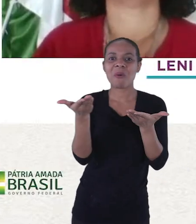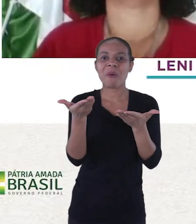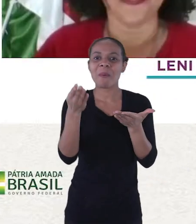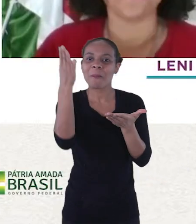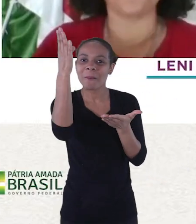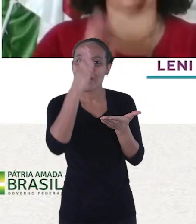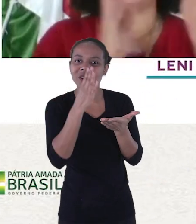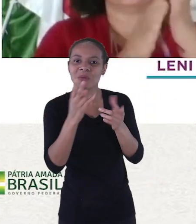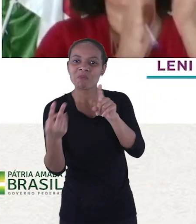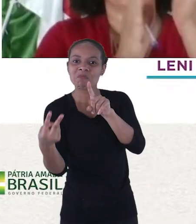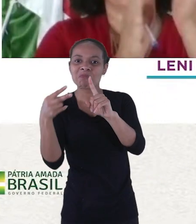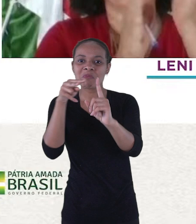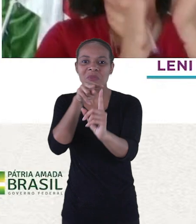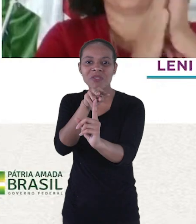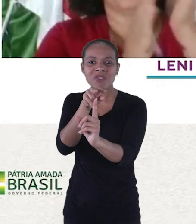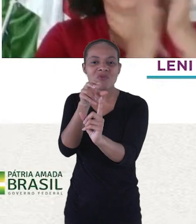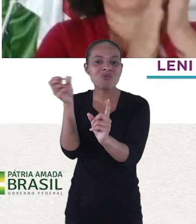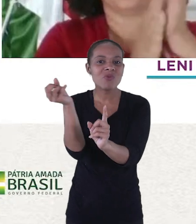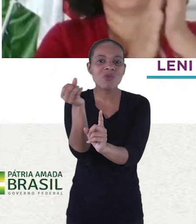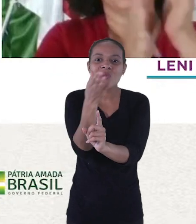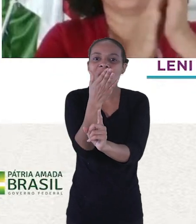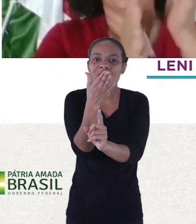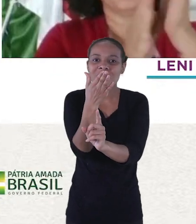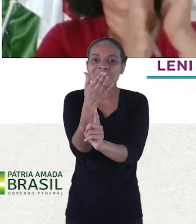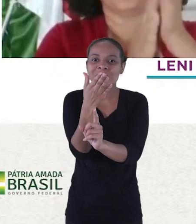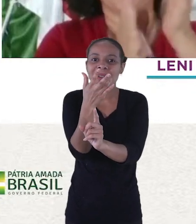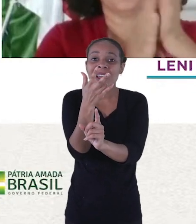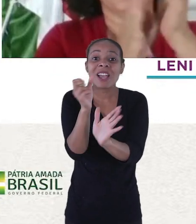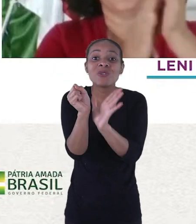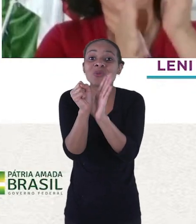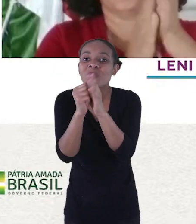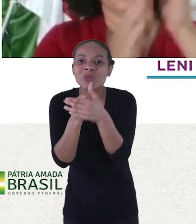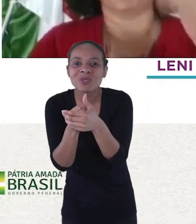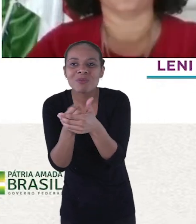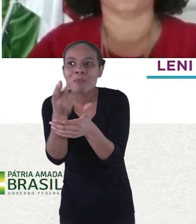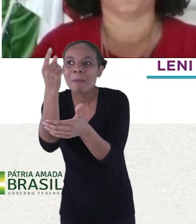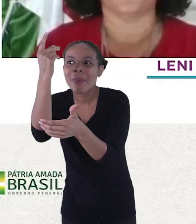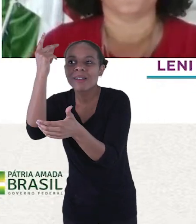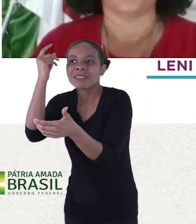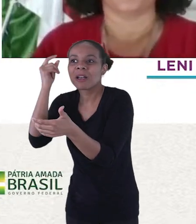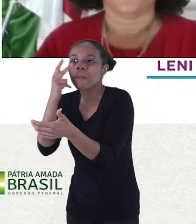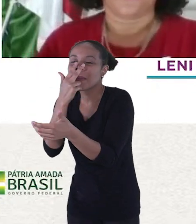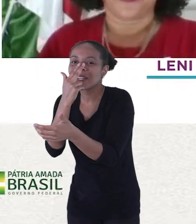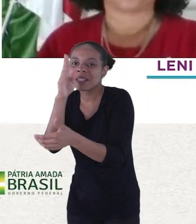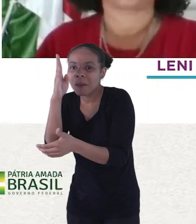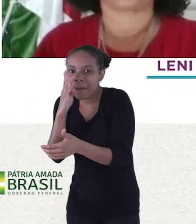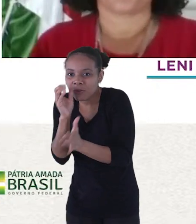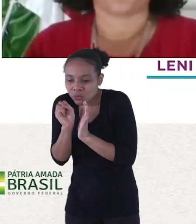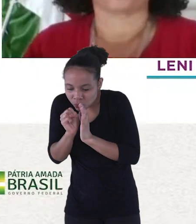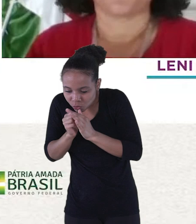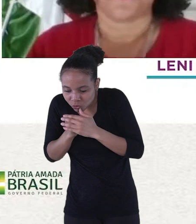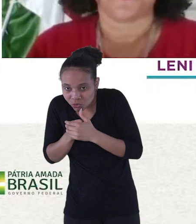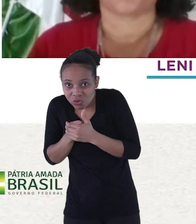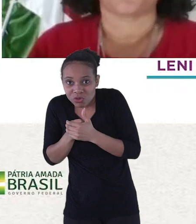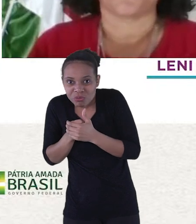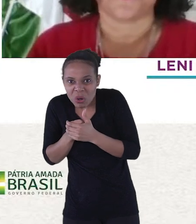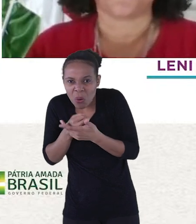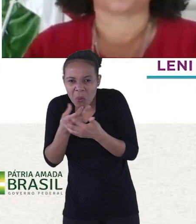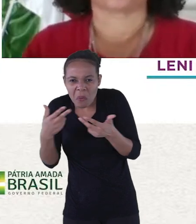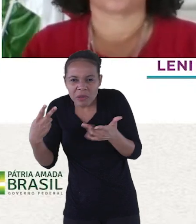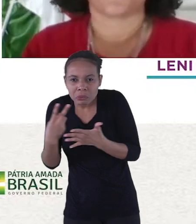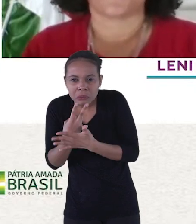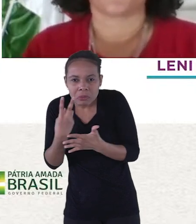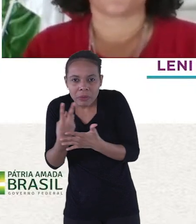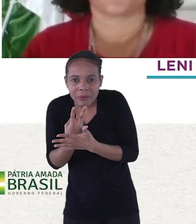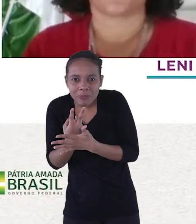né? Ela mostra um outro Brasil que era escondido de todo mundo. Esse Brasil era escondido de todo mundo. E aí o Brasil se espanta,